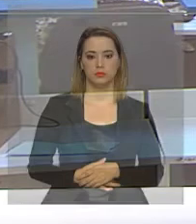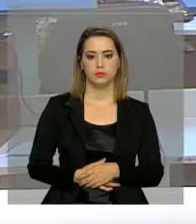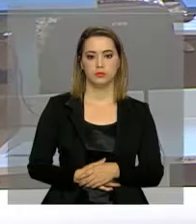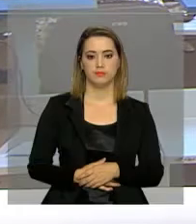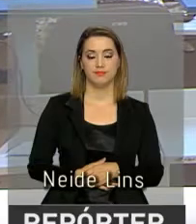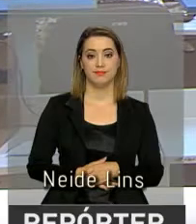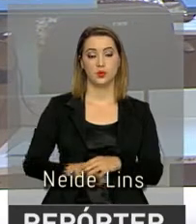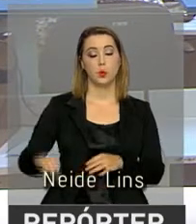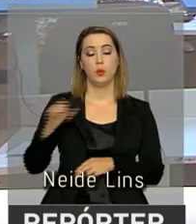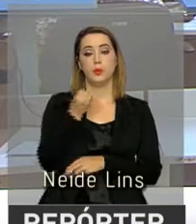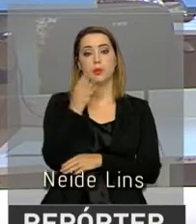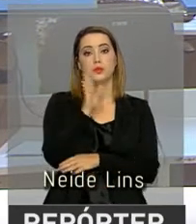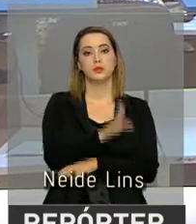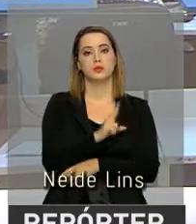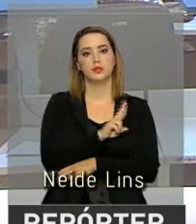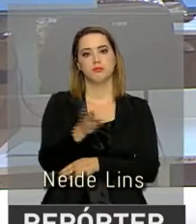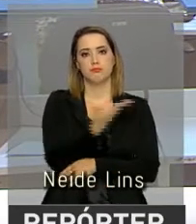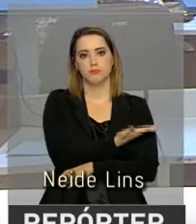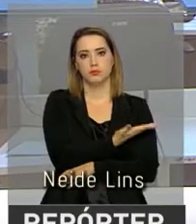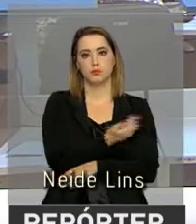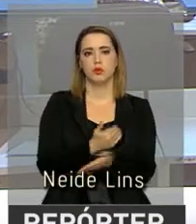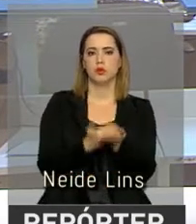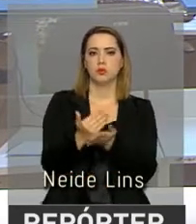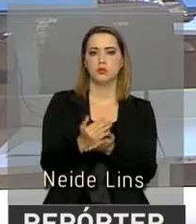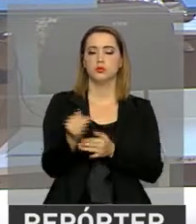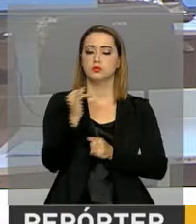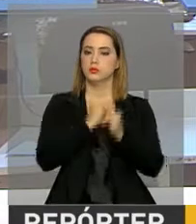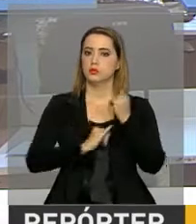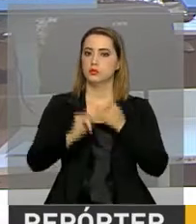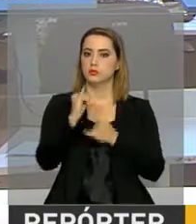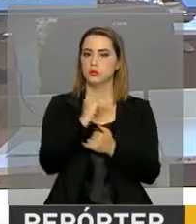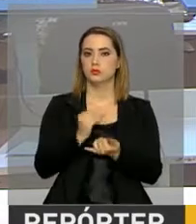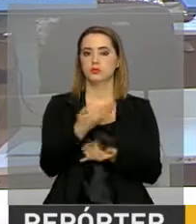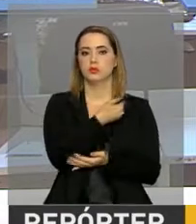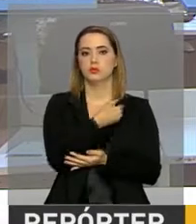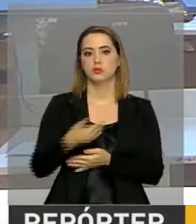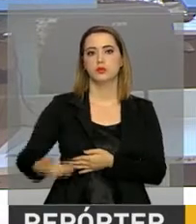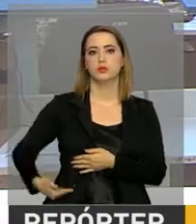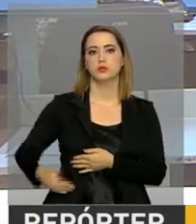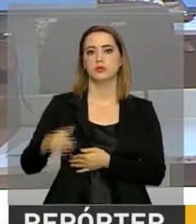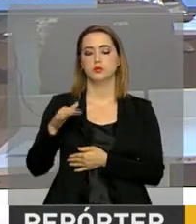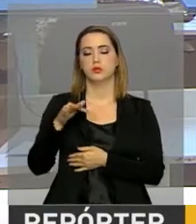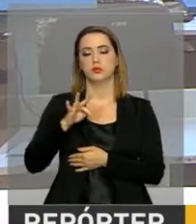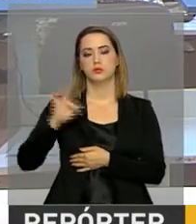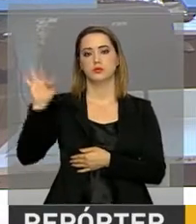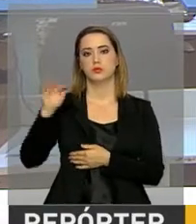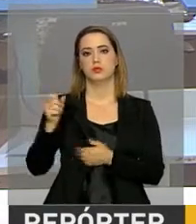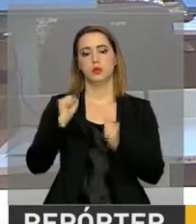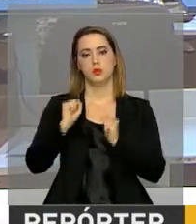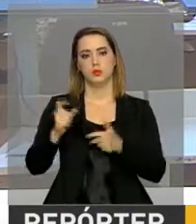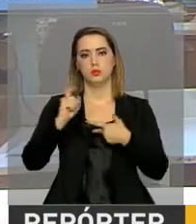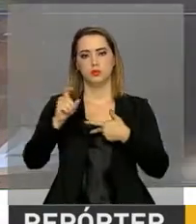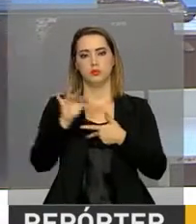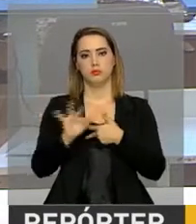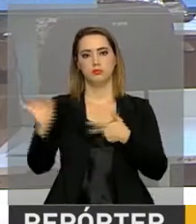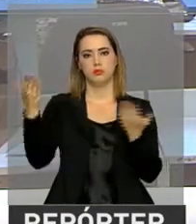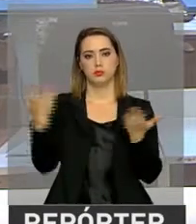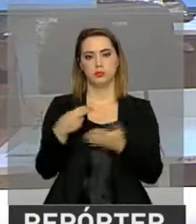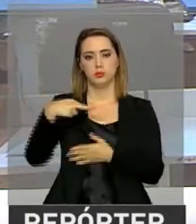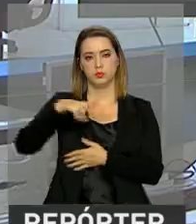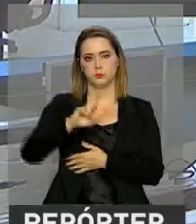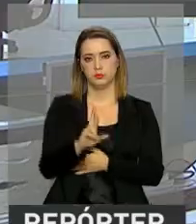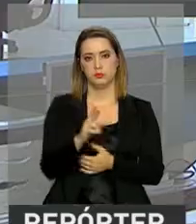olá boa tarde eu sou josé luiz filho ea partir de agora trago pra você as notícias do poder executivo federal aquino repóter